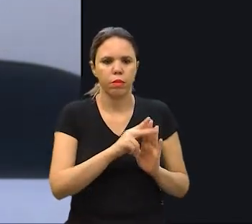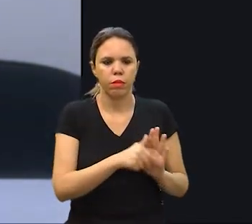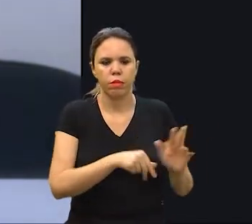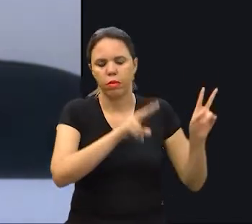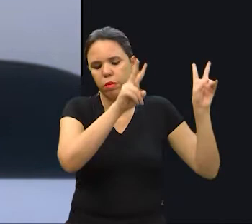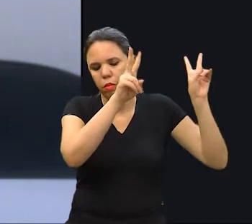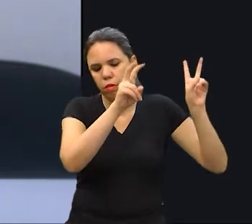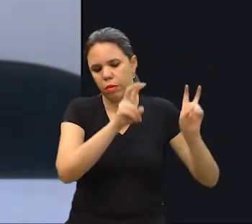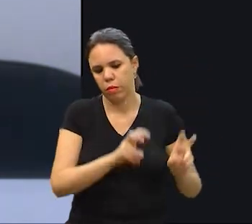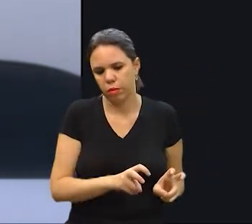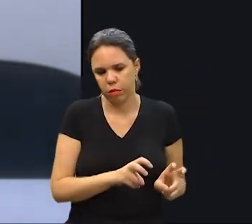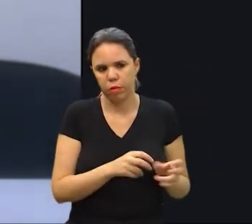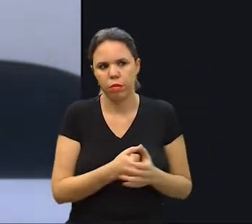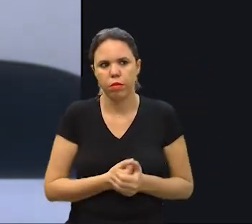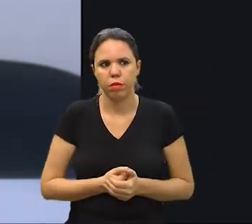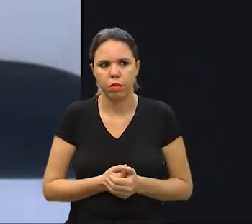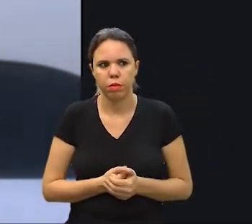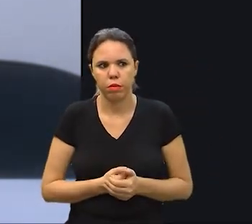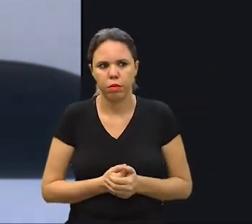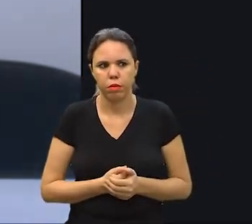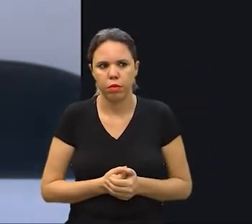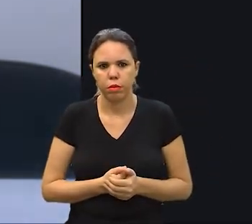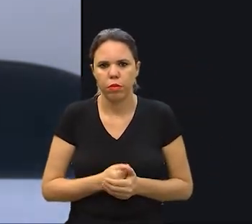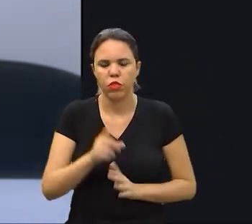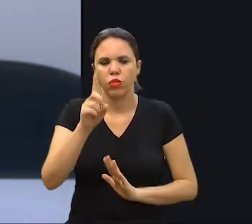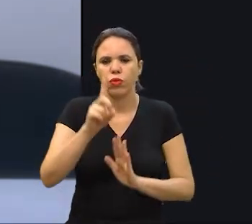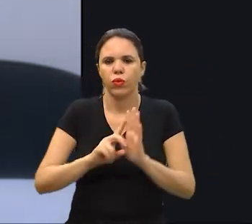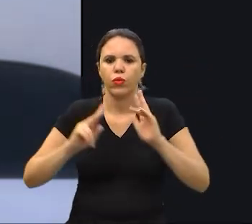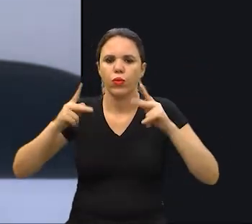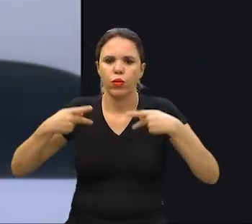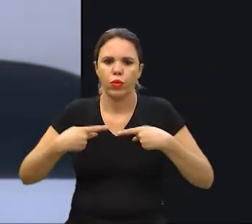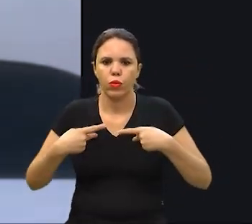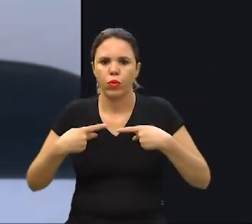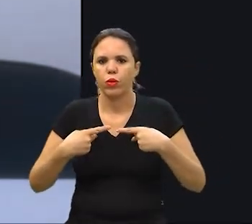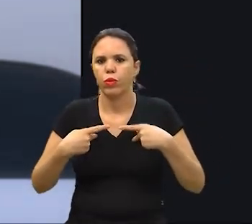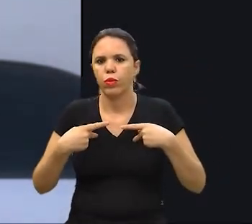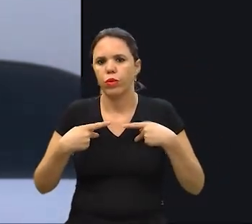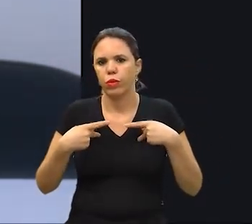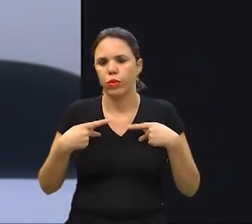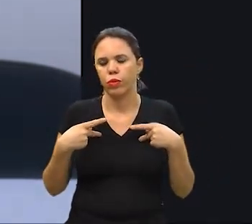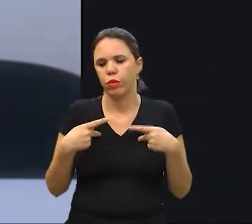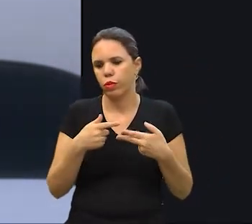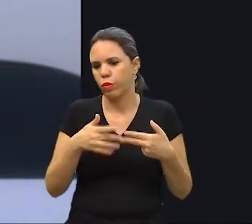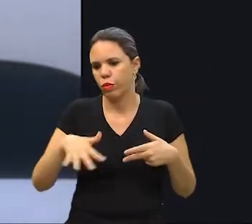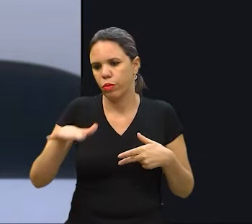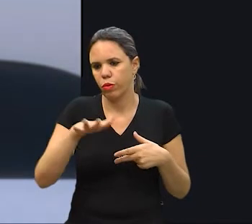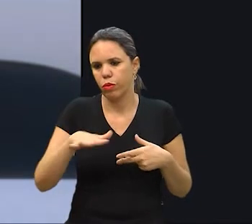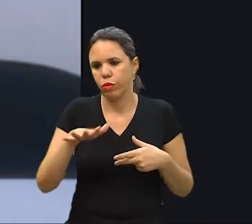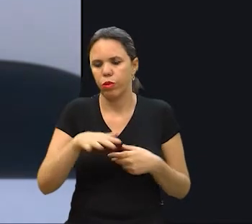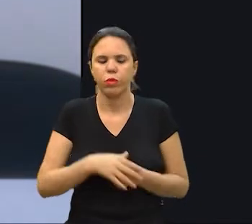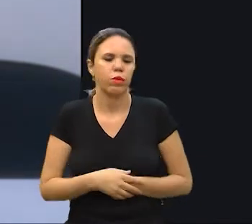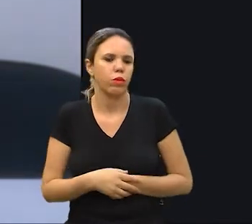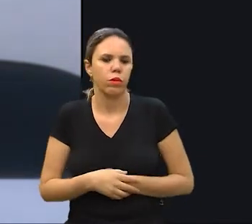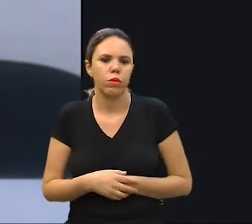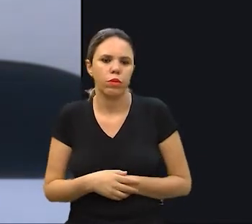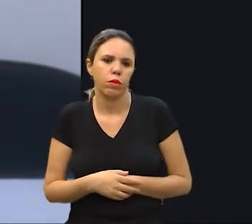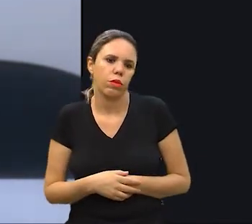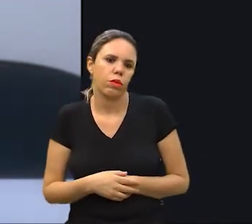várias temáticas, desde a questão de direitos humanos, paternidade, sexualidade,